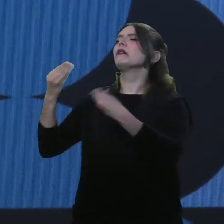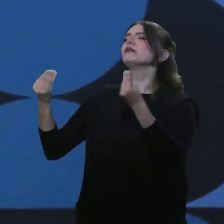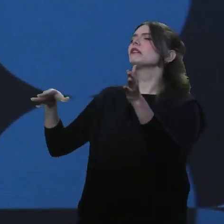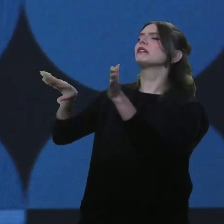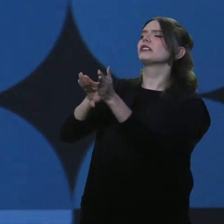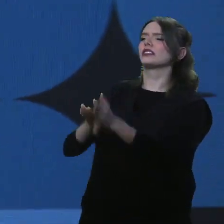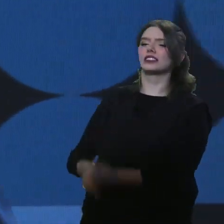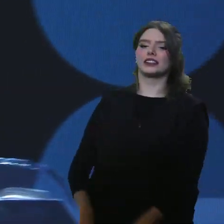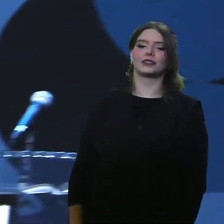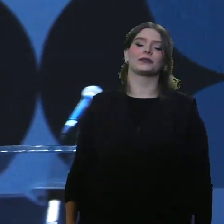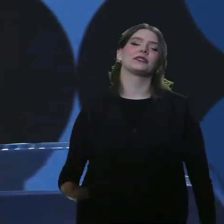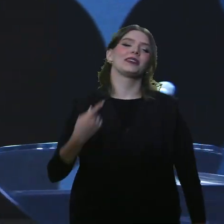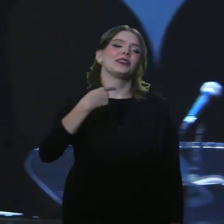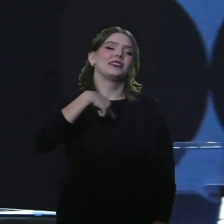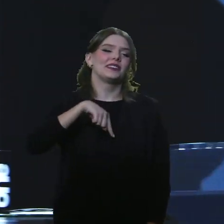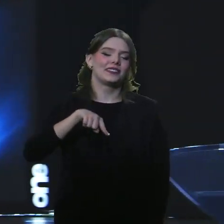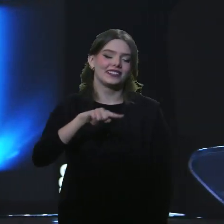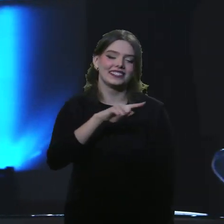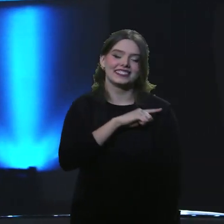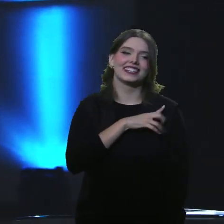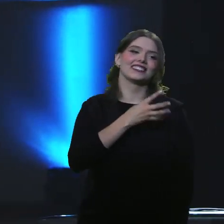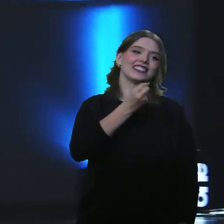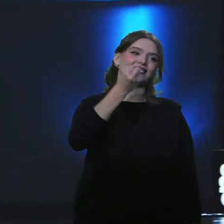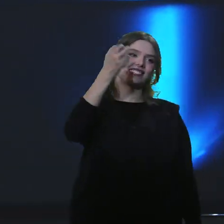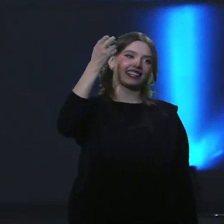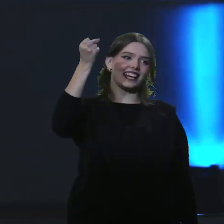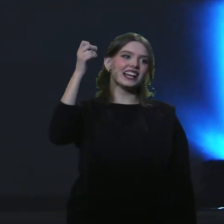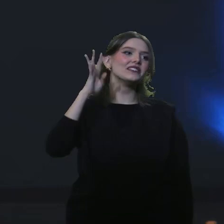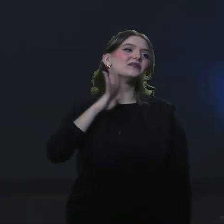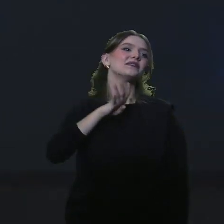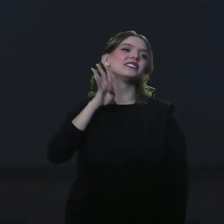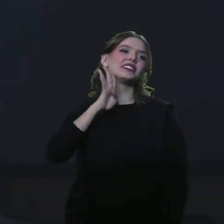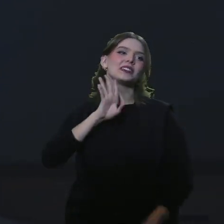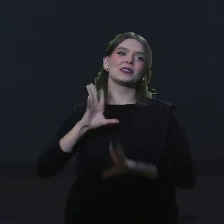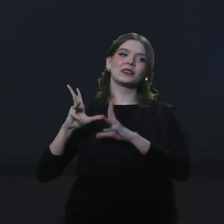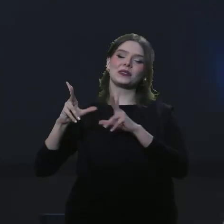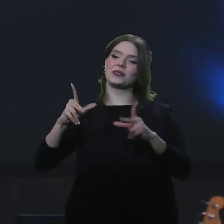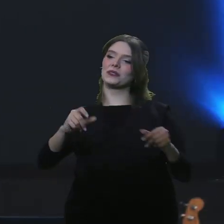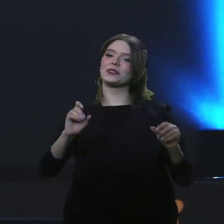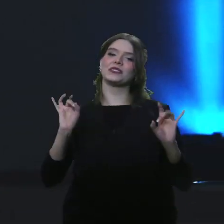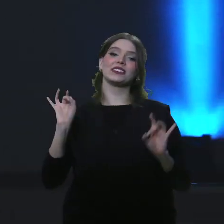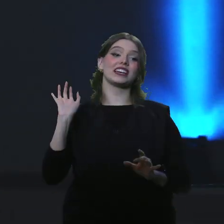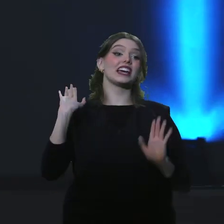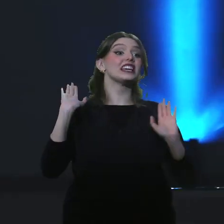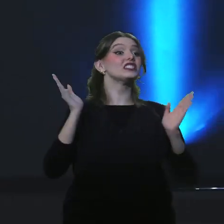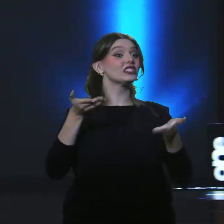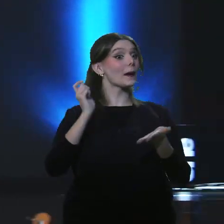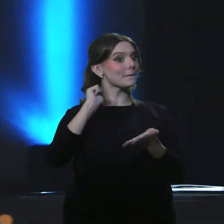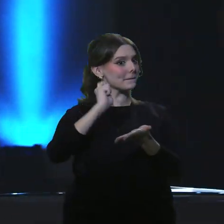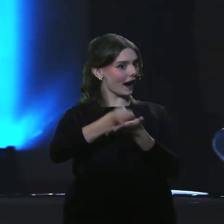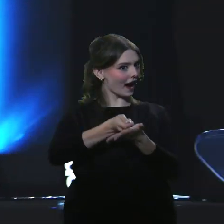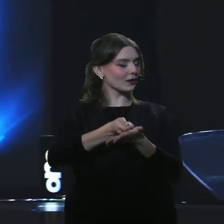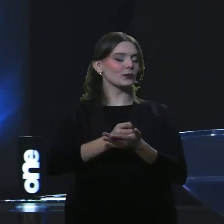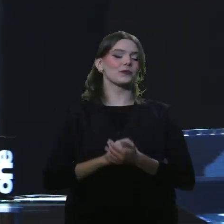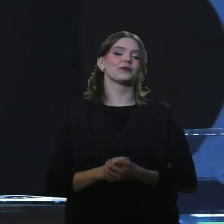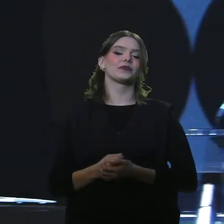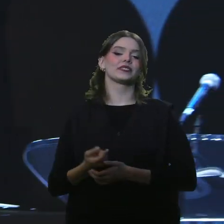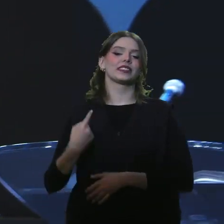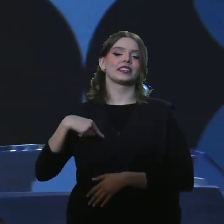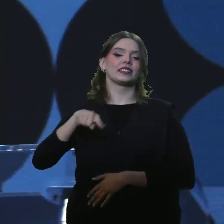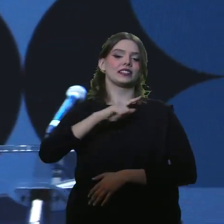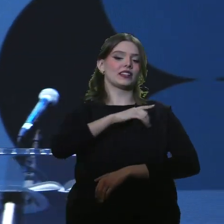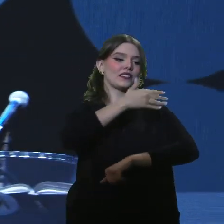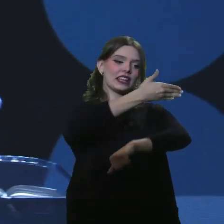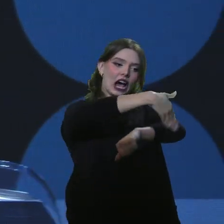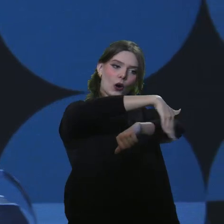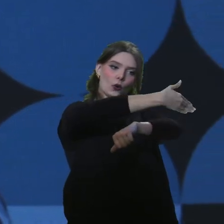Beleza, tivemos nosso tempo lá na Argentina e tudo mais, tinha todos os passeios comprados e tudo mais. Aí um dia a gente estava caminhando na rua